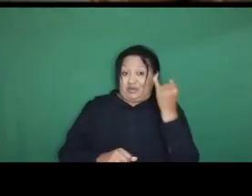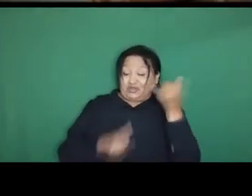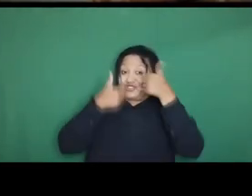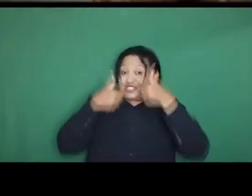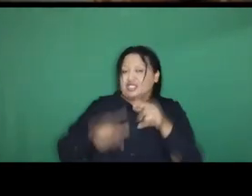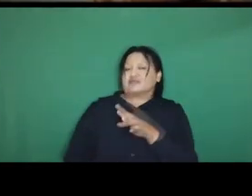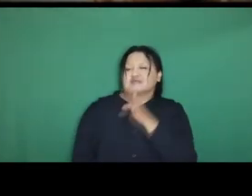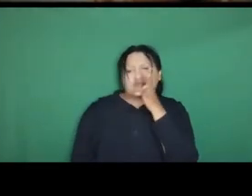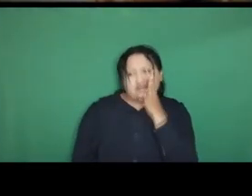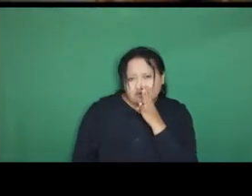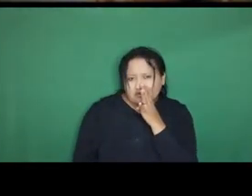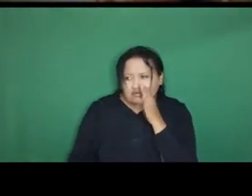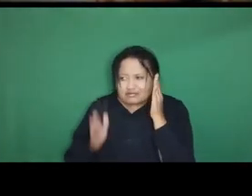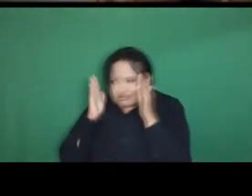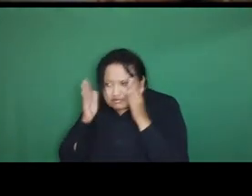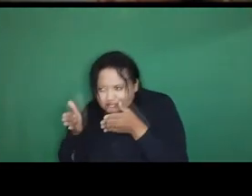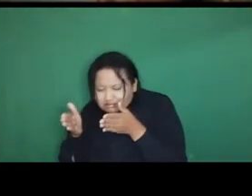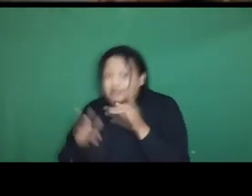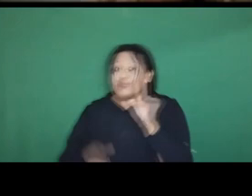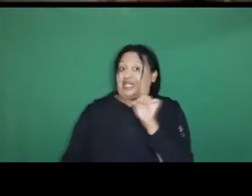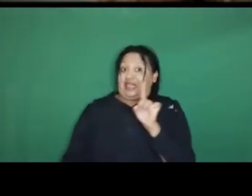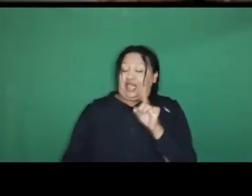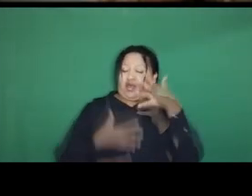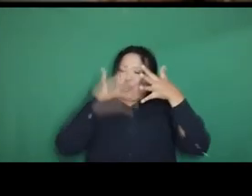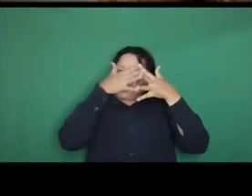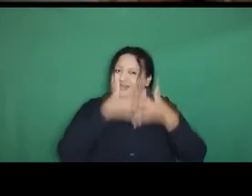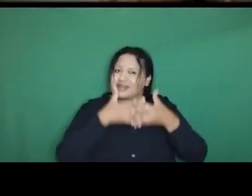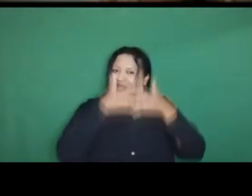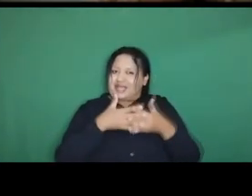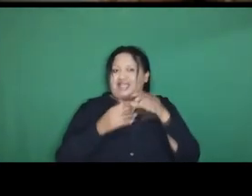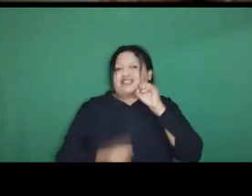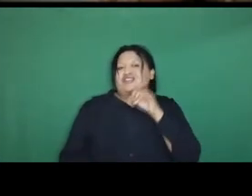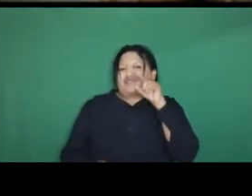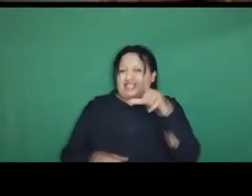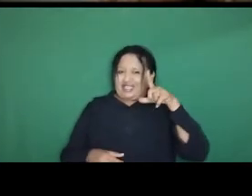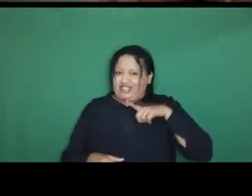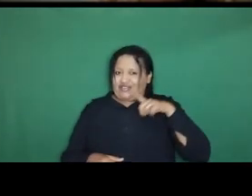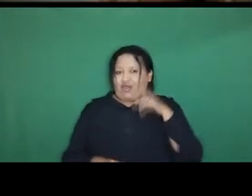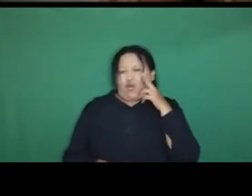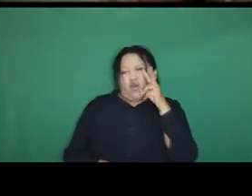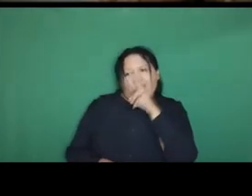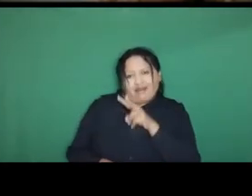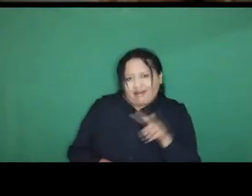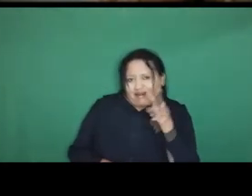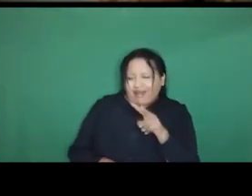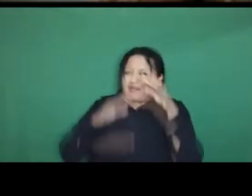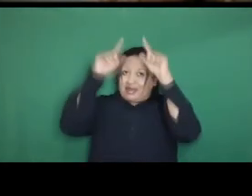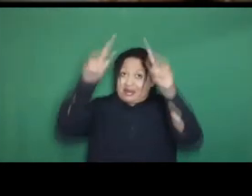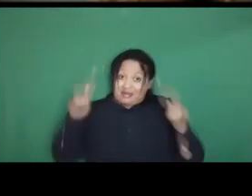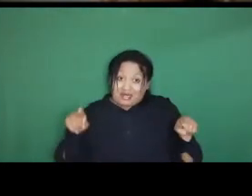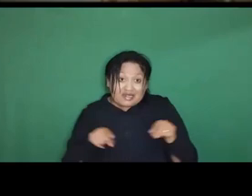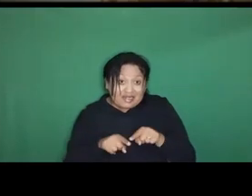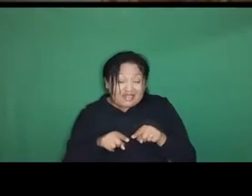Estar atento né para que a gente não se confunda se você tiver o olhar né para a pirâmide